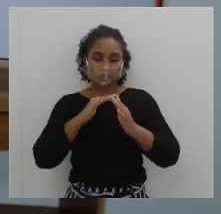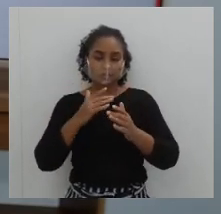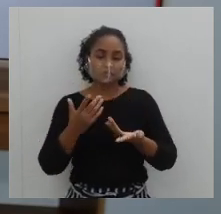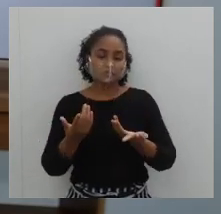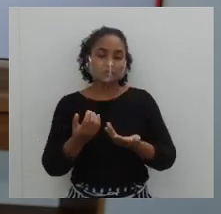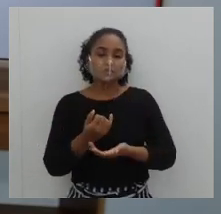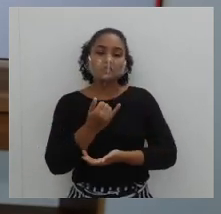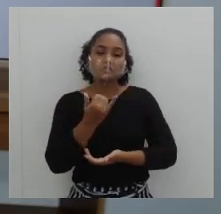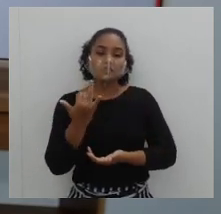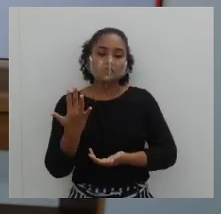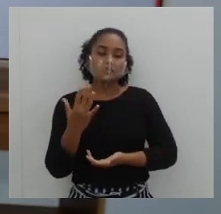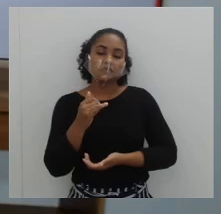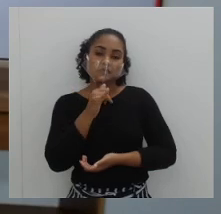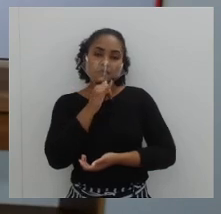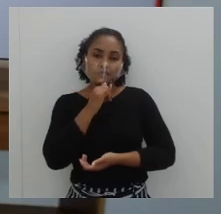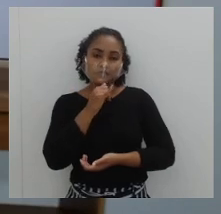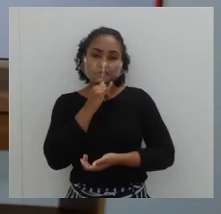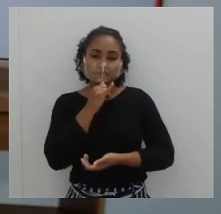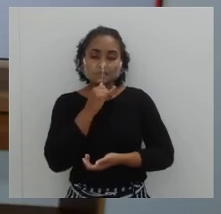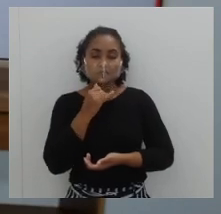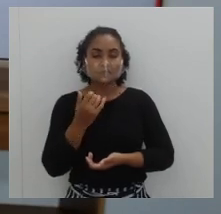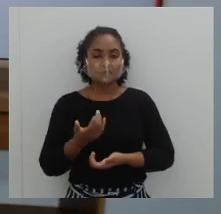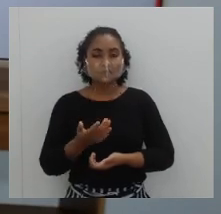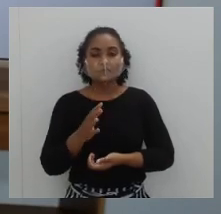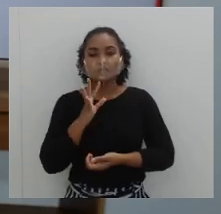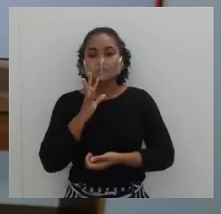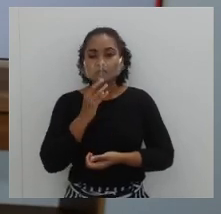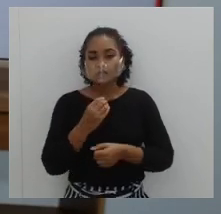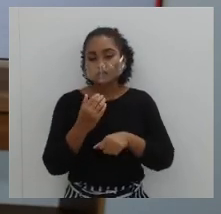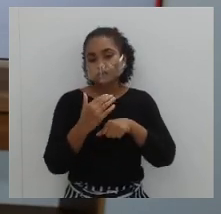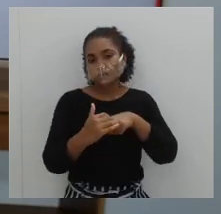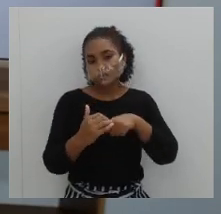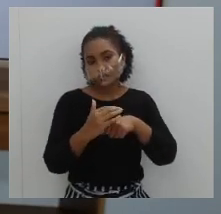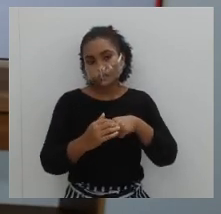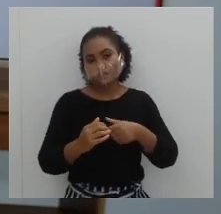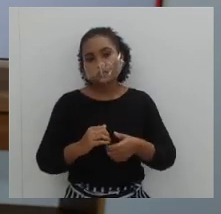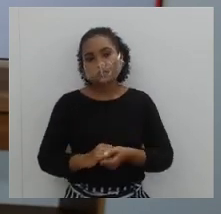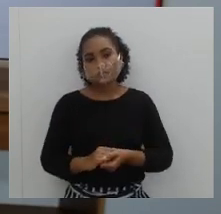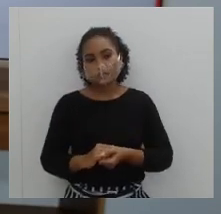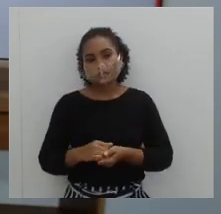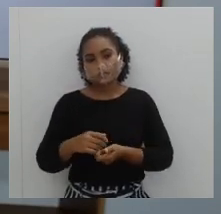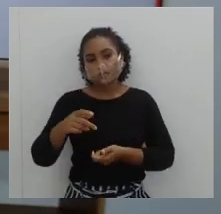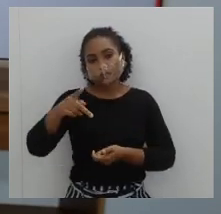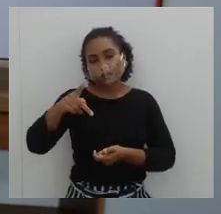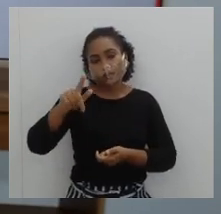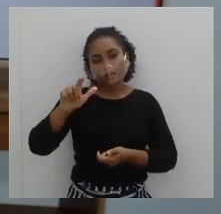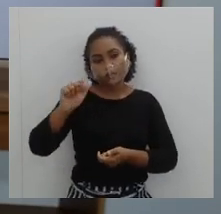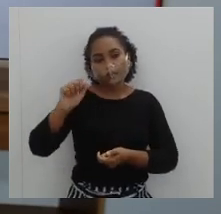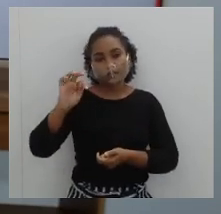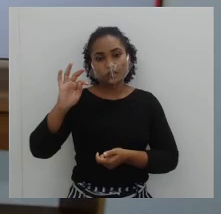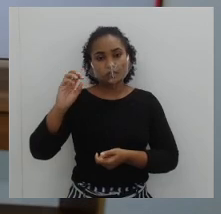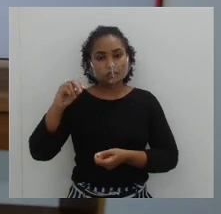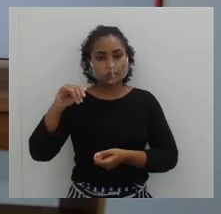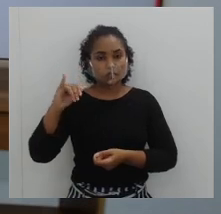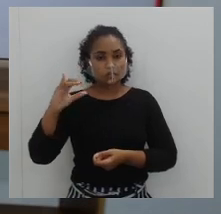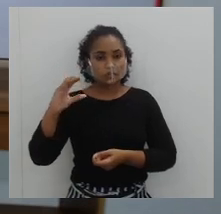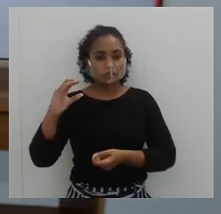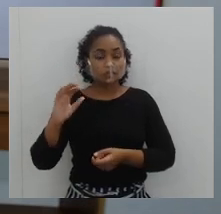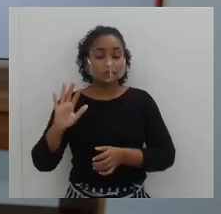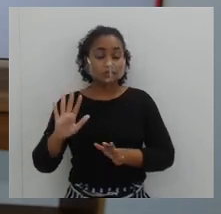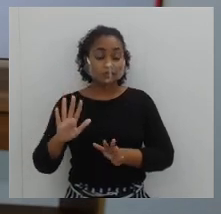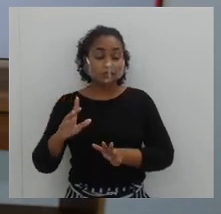esses são os polígonos regulares, conhecidos também como polígonos platônicos. Desculpem, polígonos